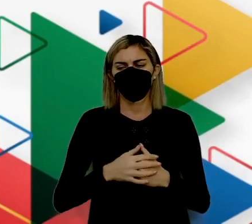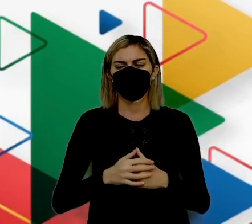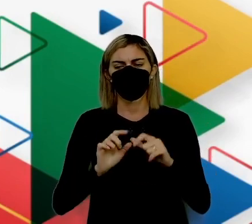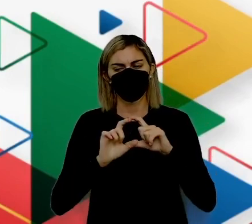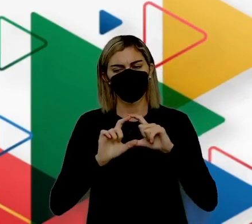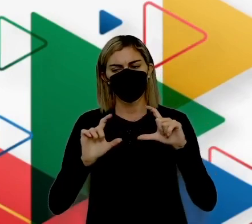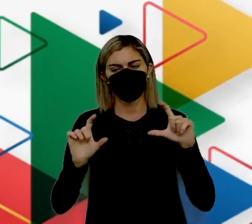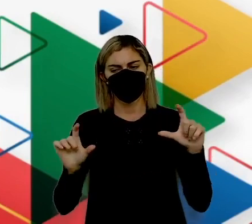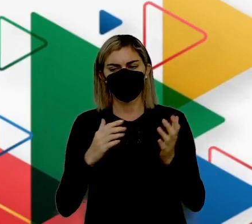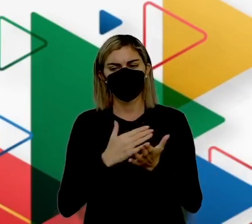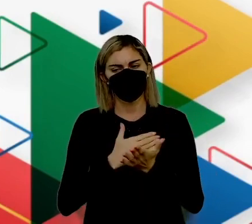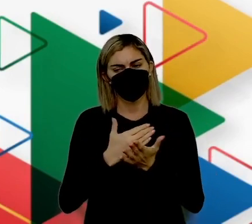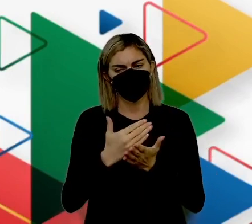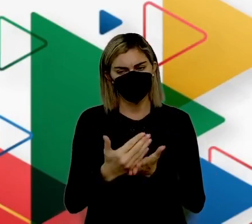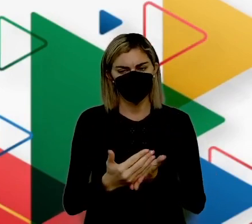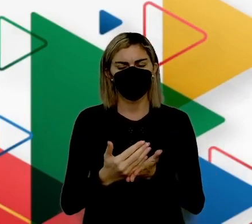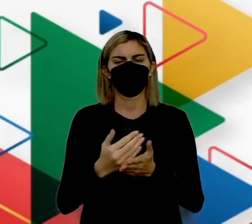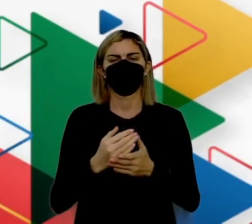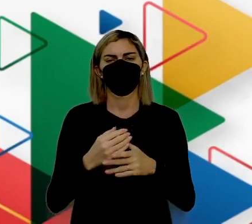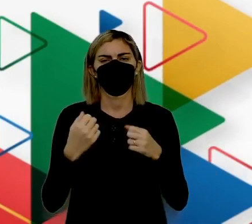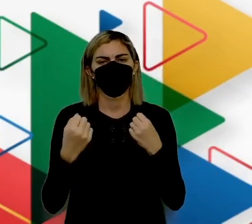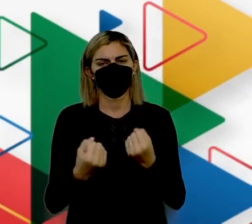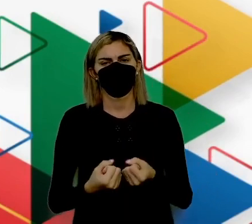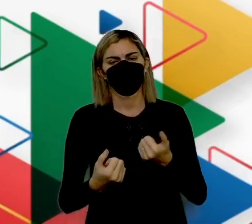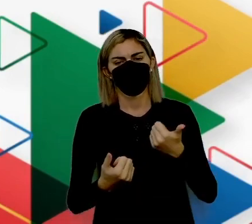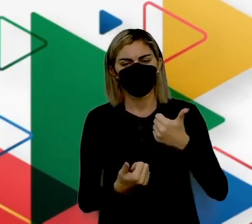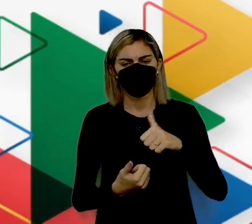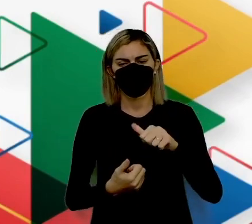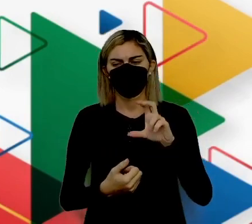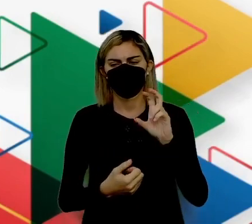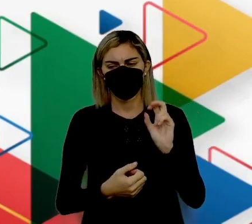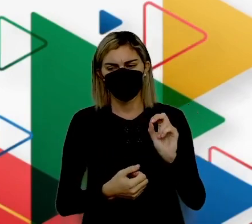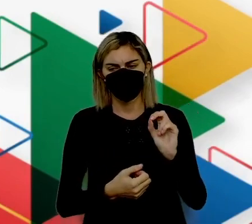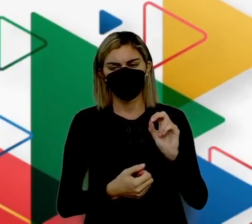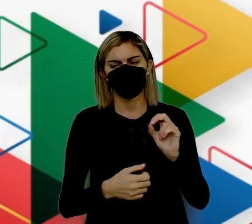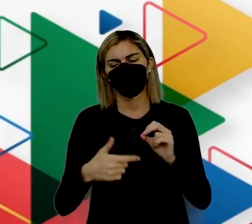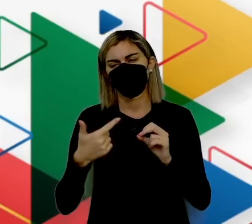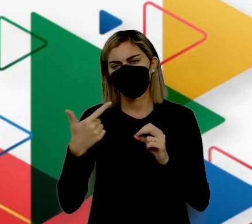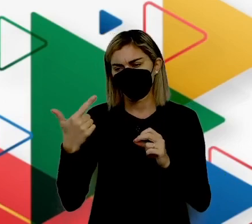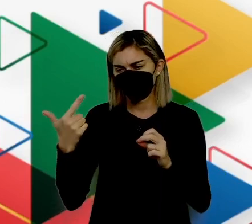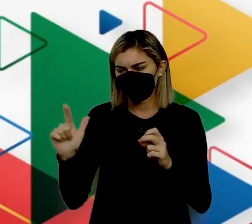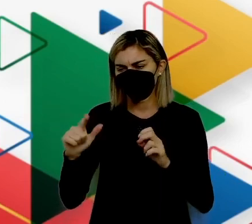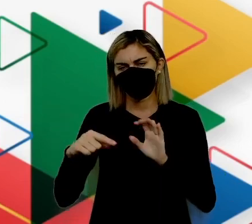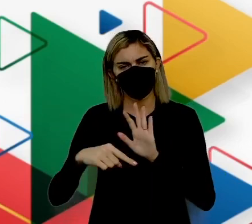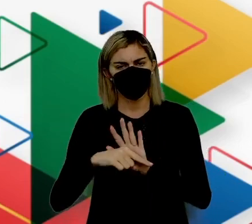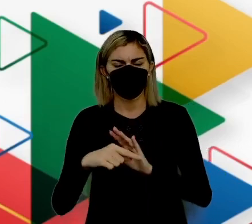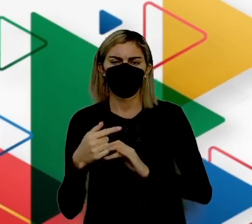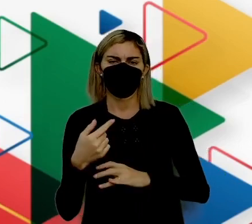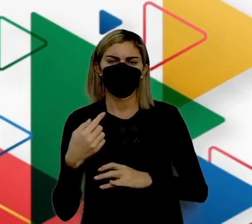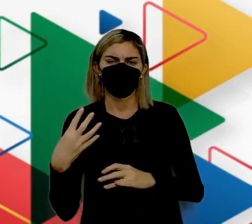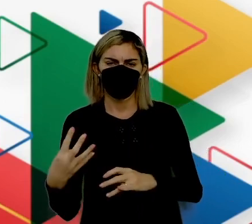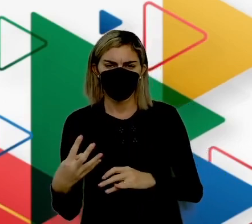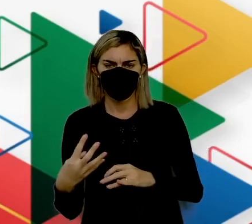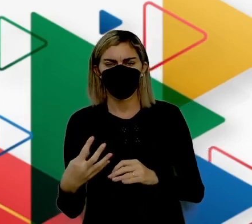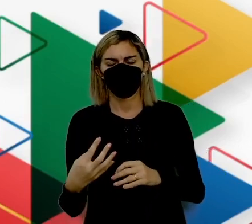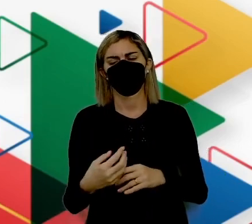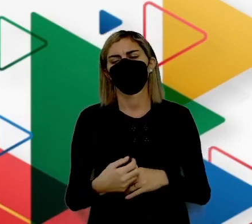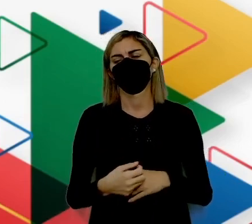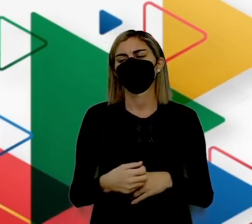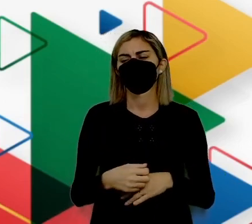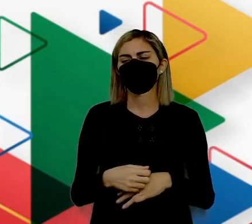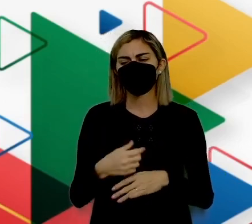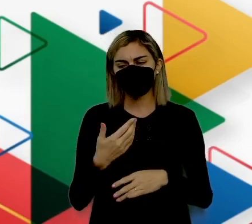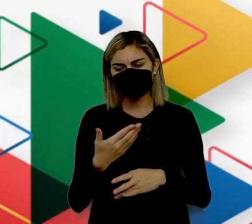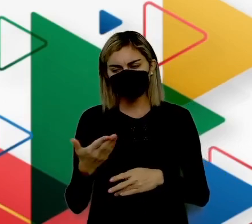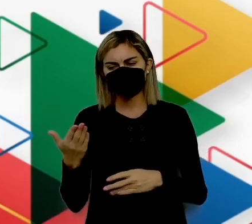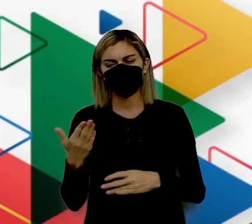estão inicialmente carregadas com 150 e a outra menos 24 coulomb de carga.